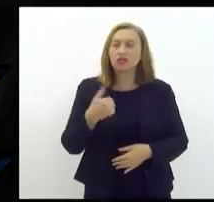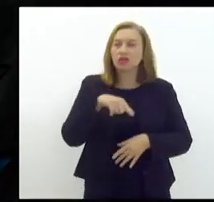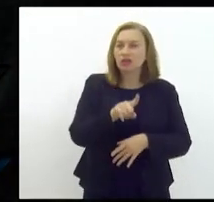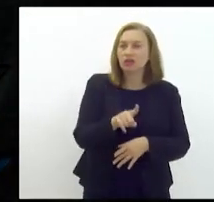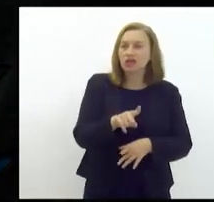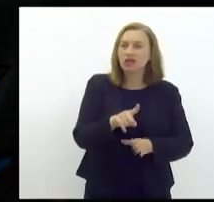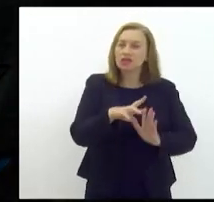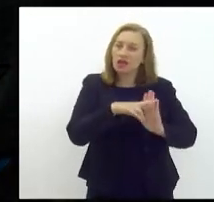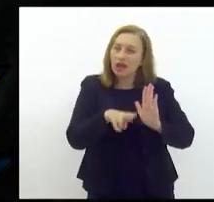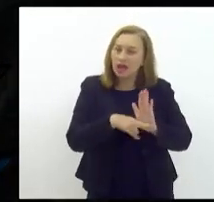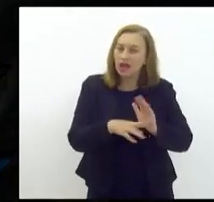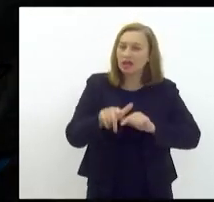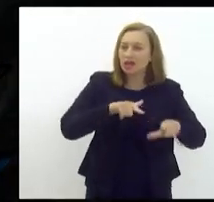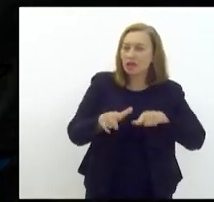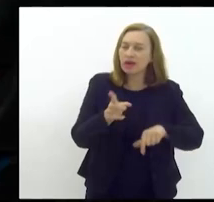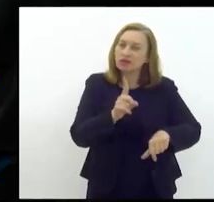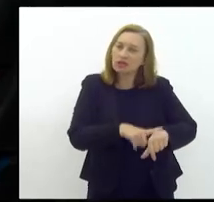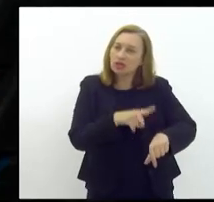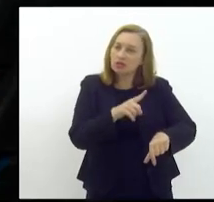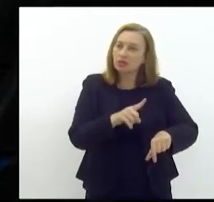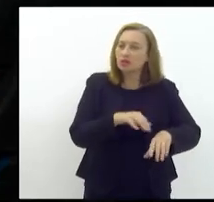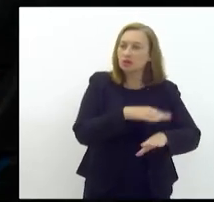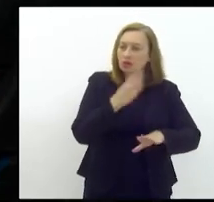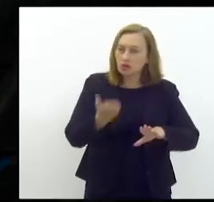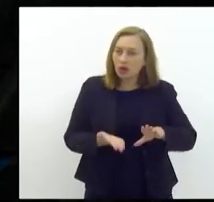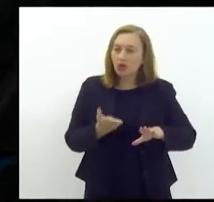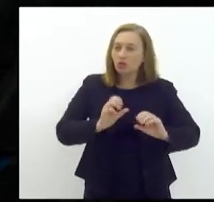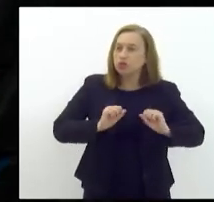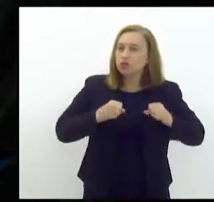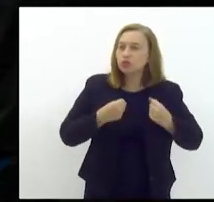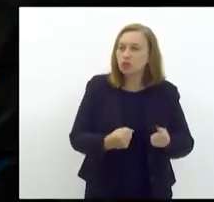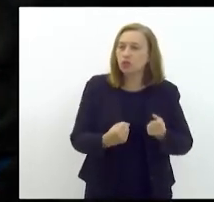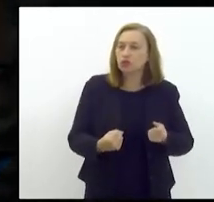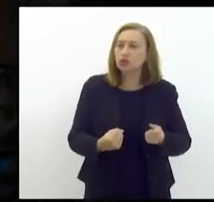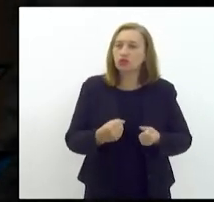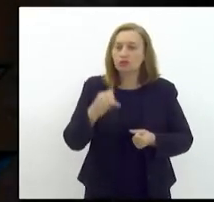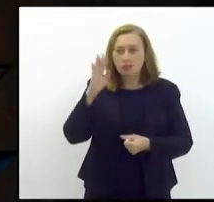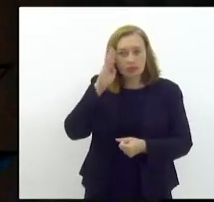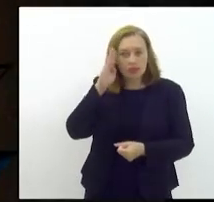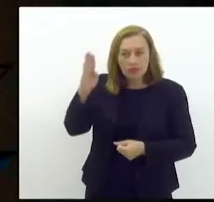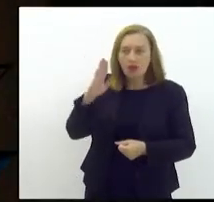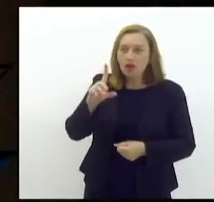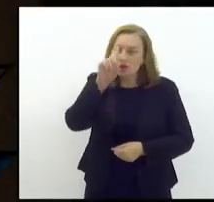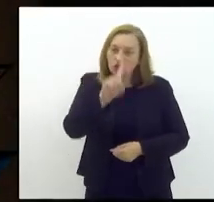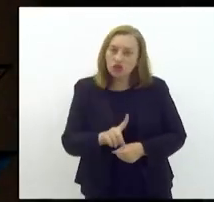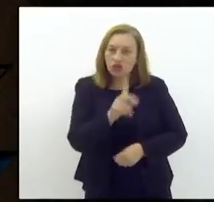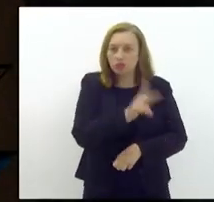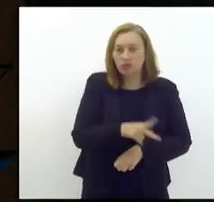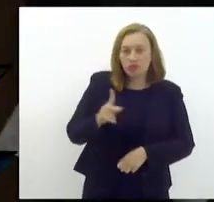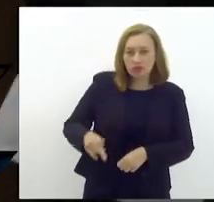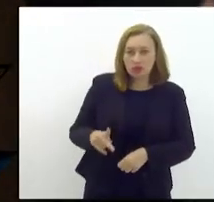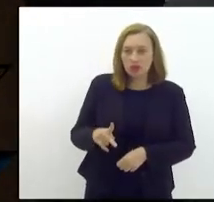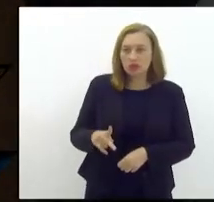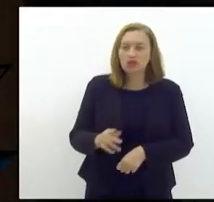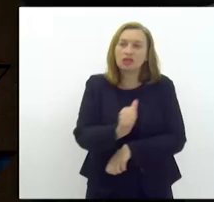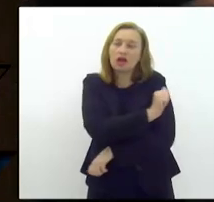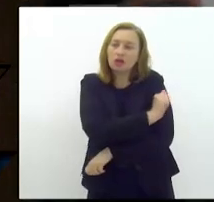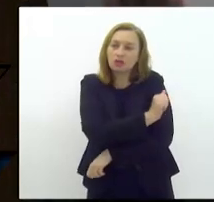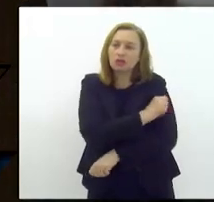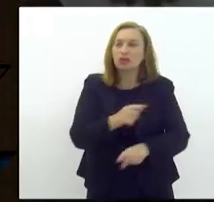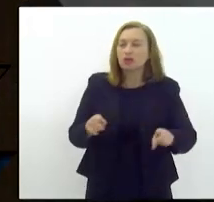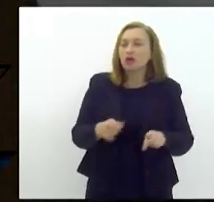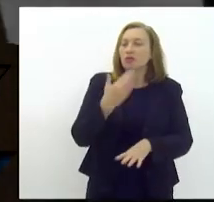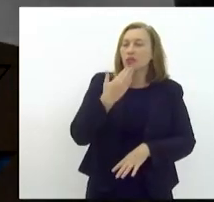regime de trabalho de tempo integral com dedicação exclusiva é um direito ampliado de docentes e discentes e por isso